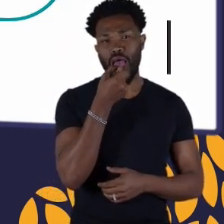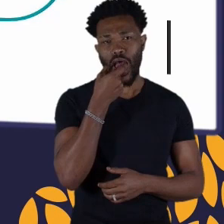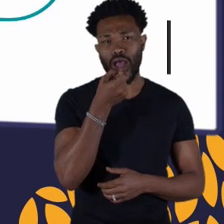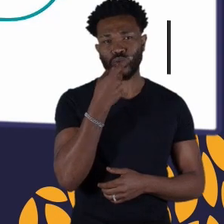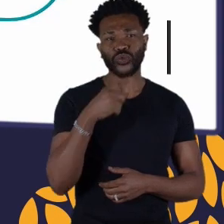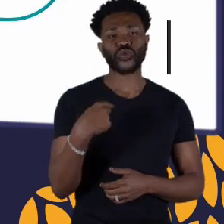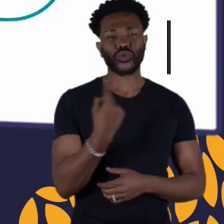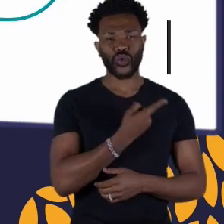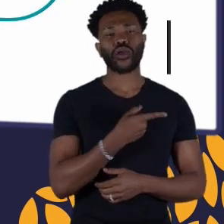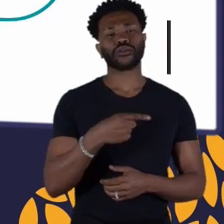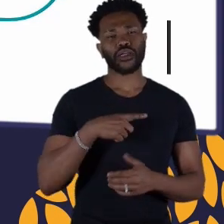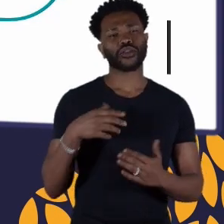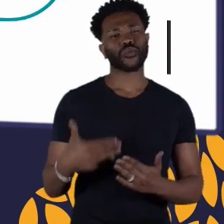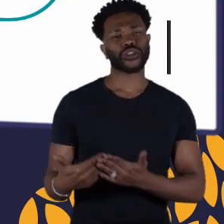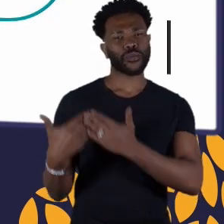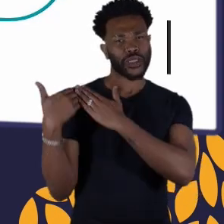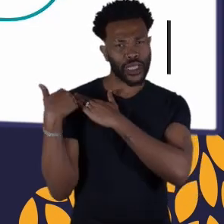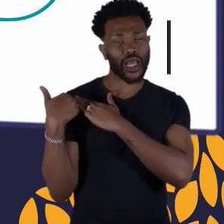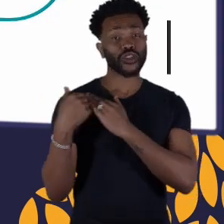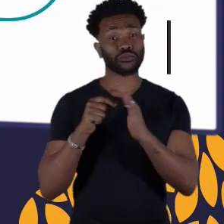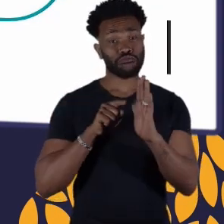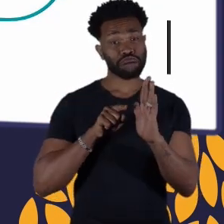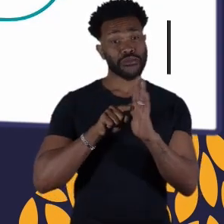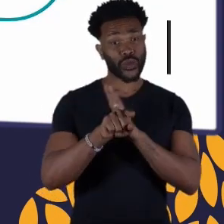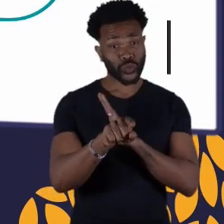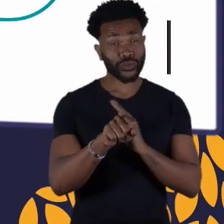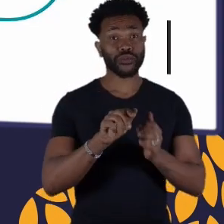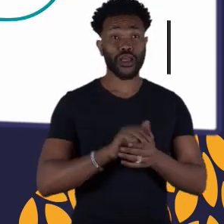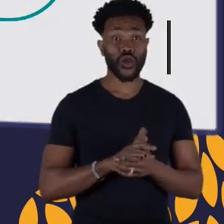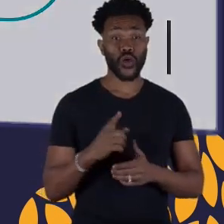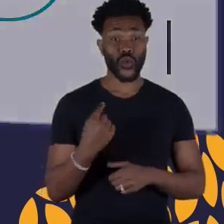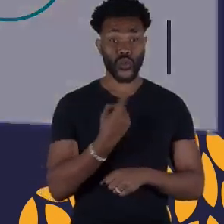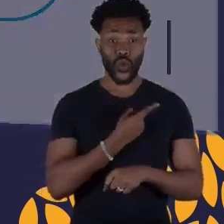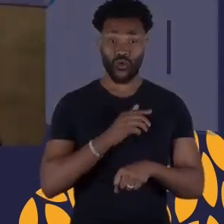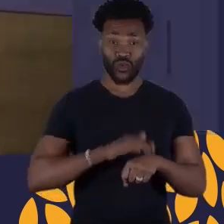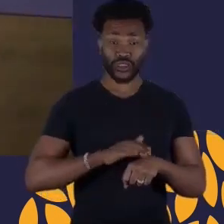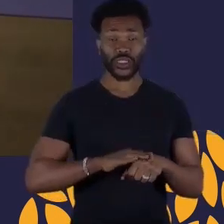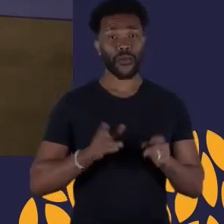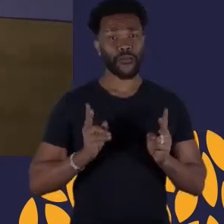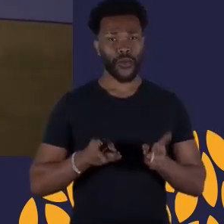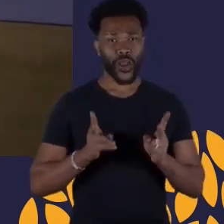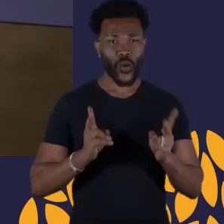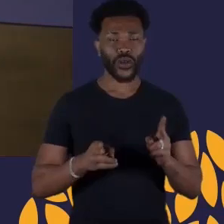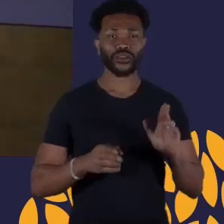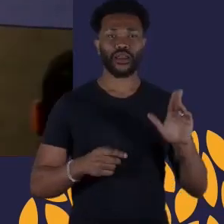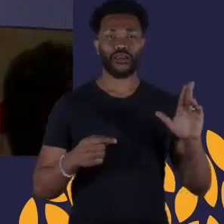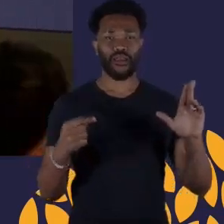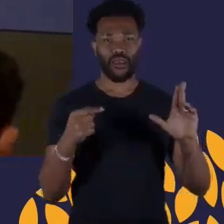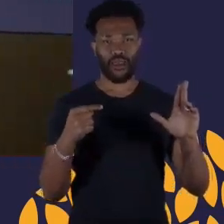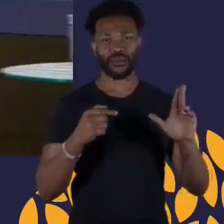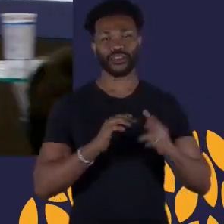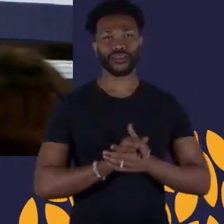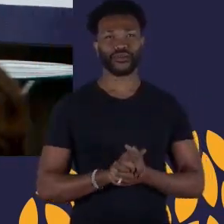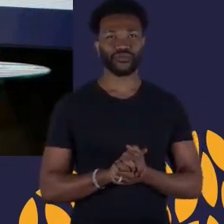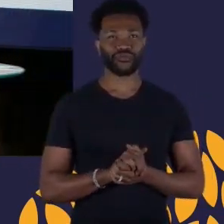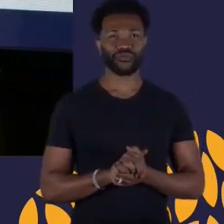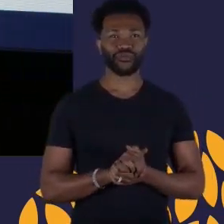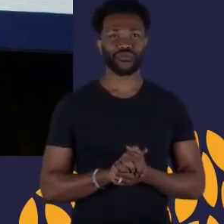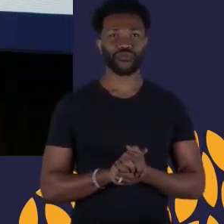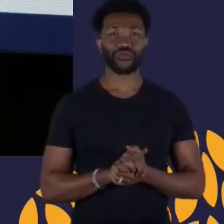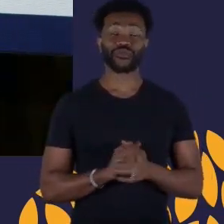temos a responsabilidade de nos perguntar se não estamos fazendo a mesma coisa com cannabis.